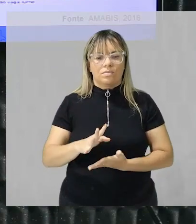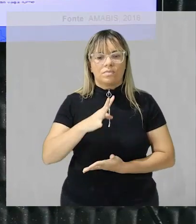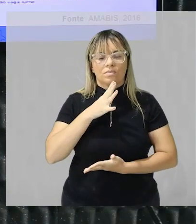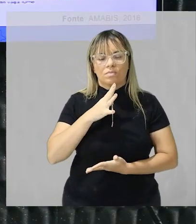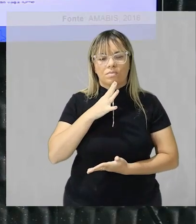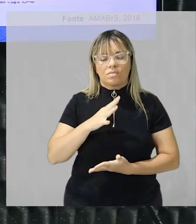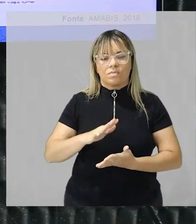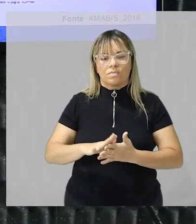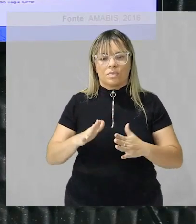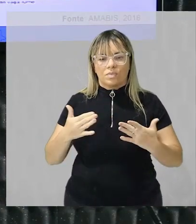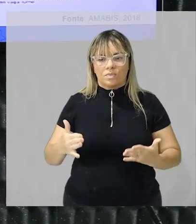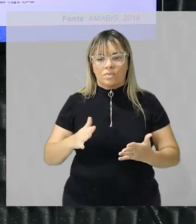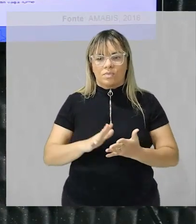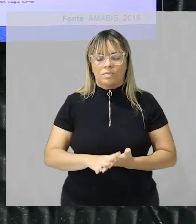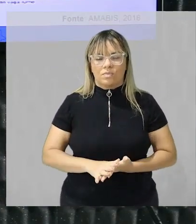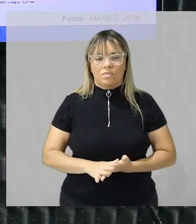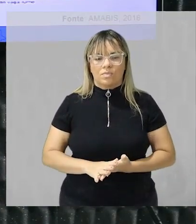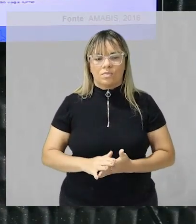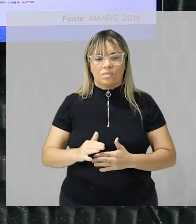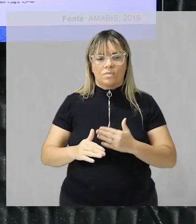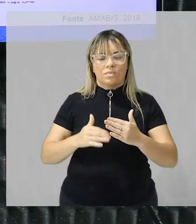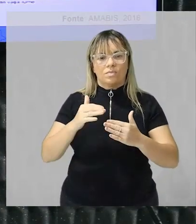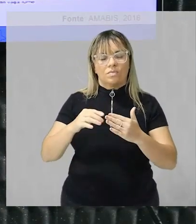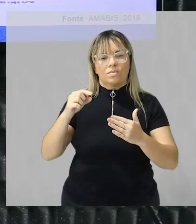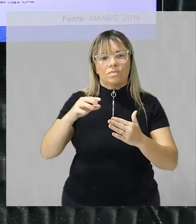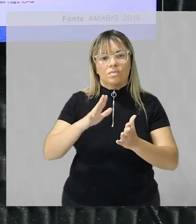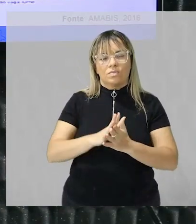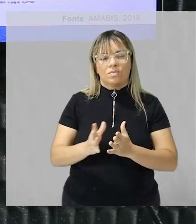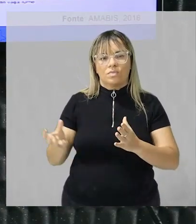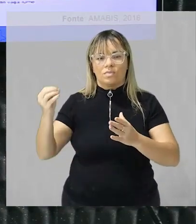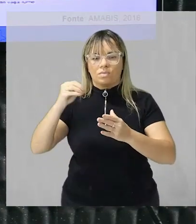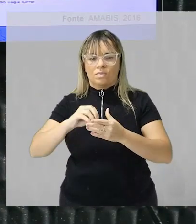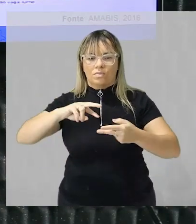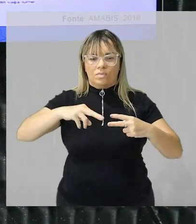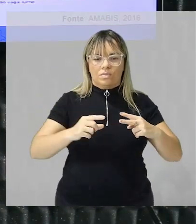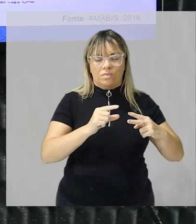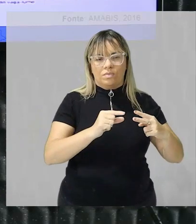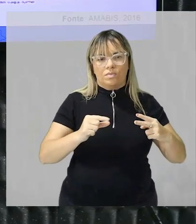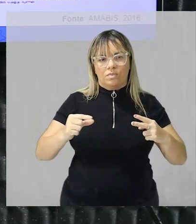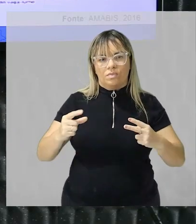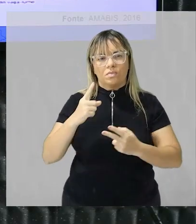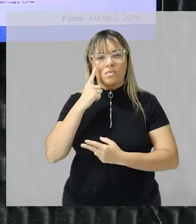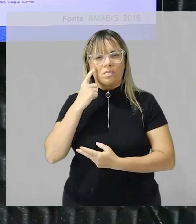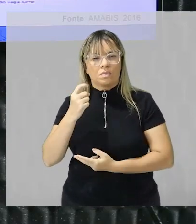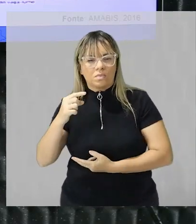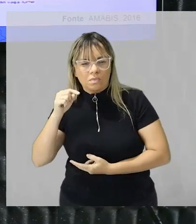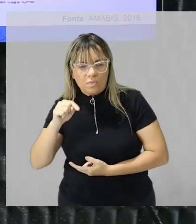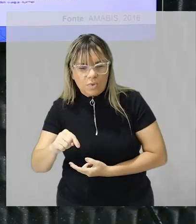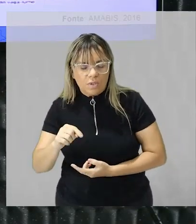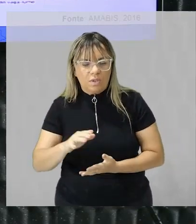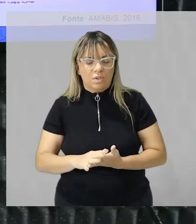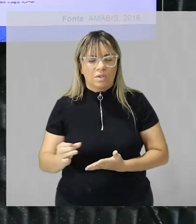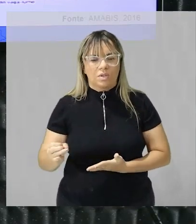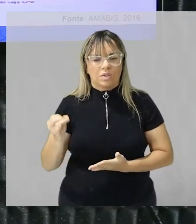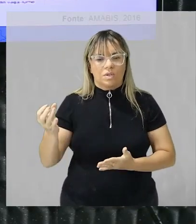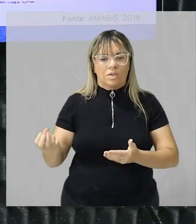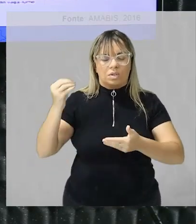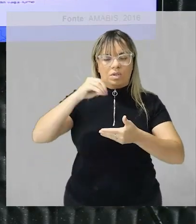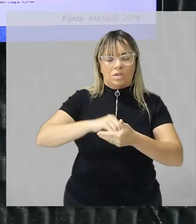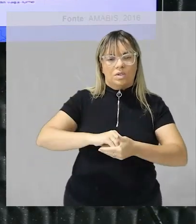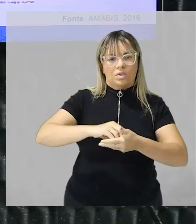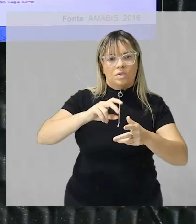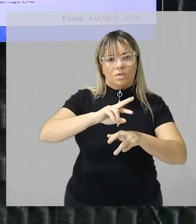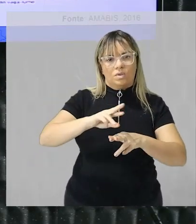conhecimento para promover, por exemplo, para inserir genes de interesse dentro de bactérias, para que essas